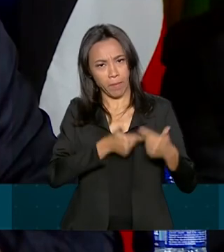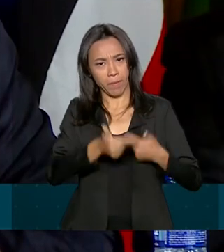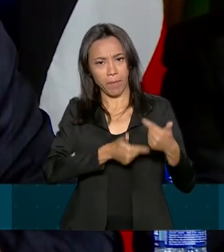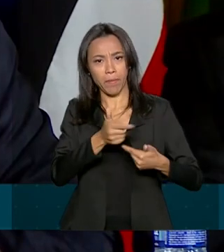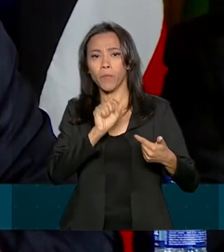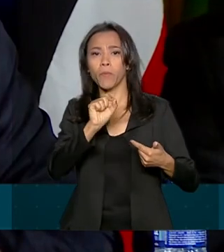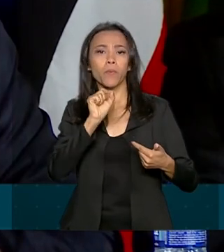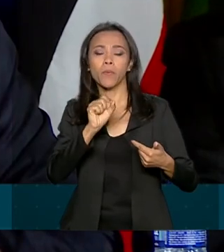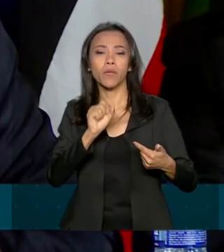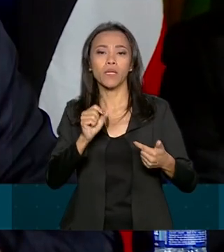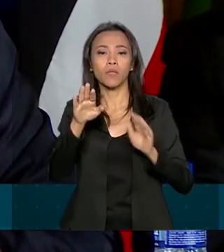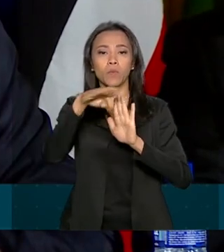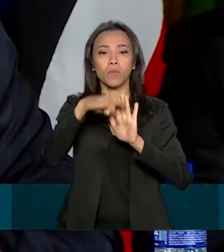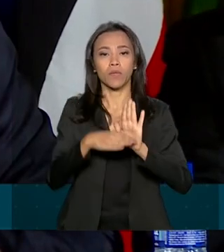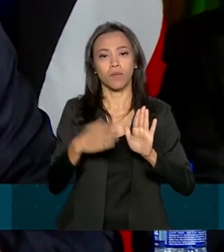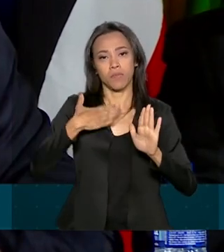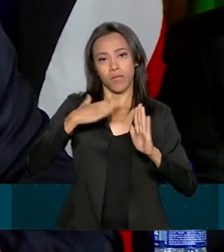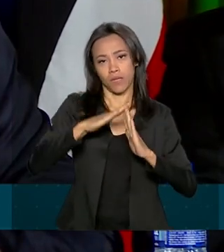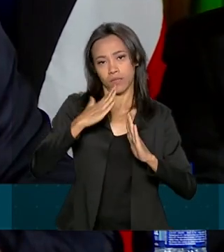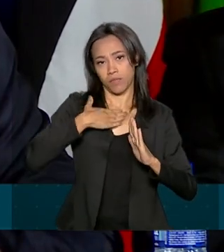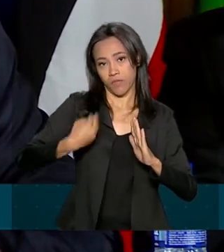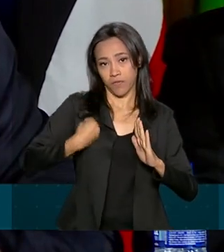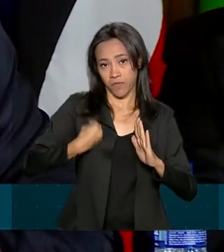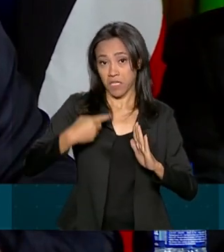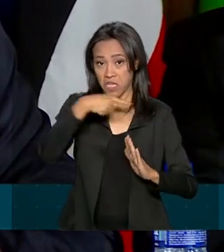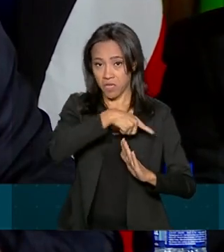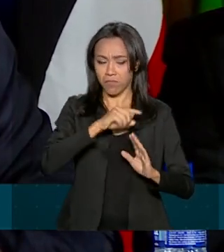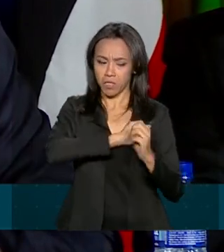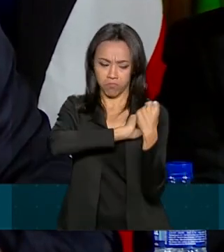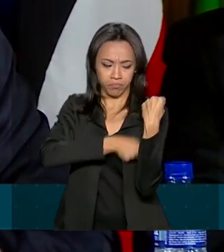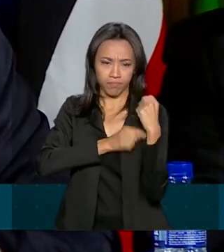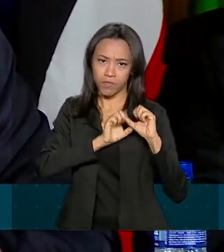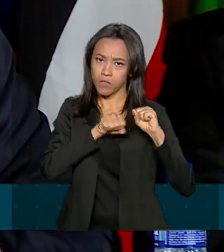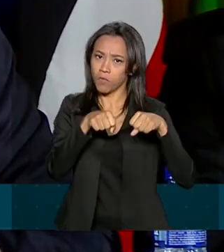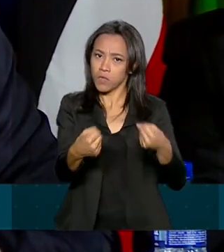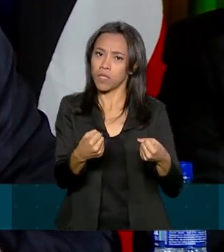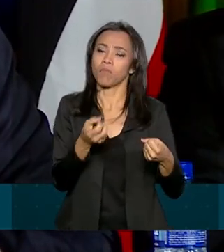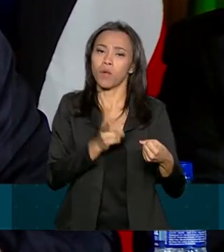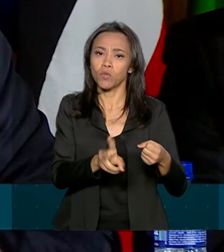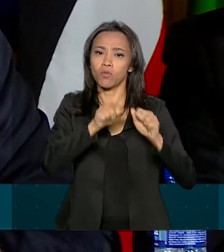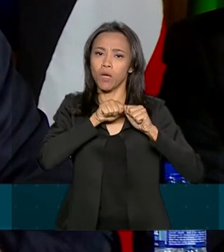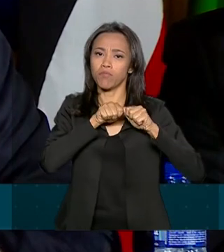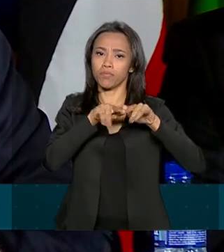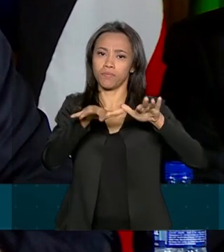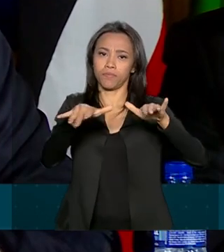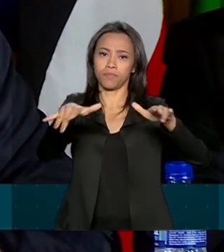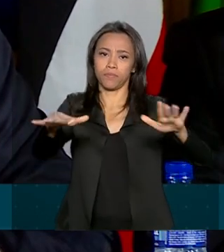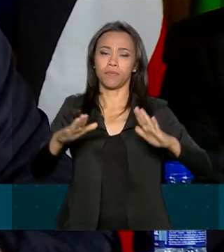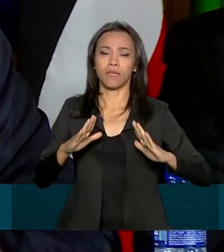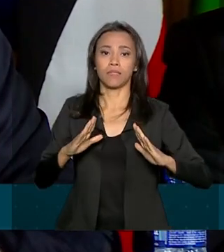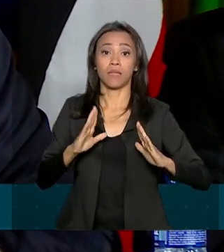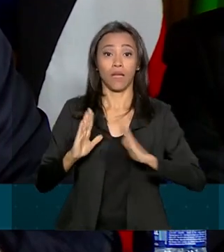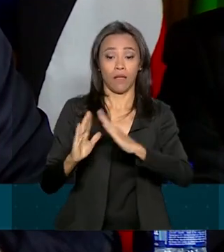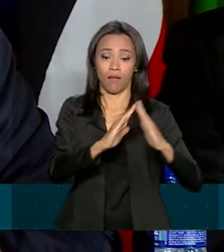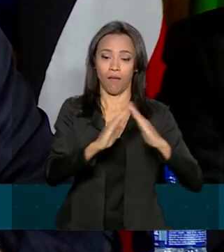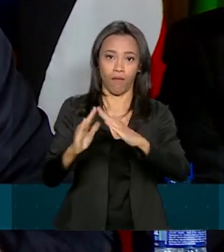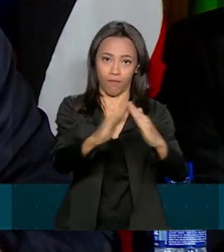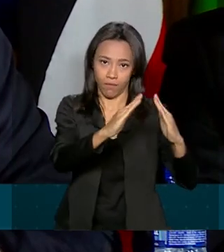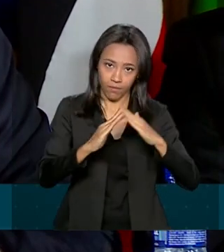Minha Casa, Minha Vida, e não tem medido esforços para que esse programa continue cada vez mais vivo, até porque é